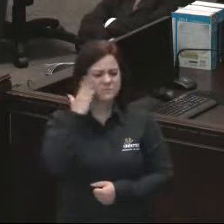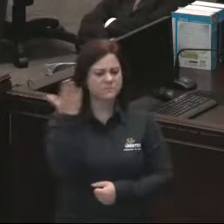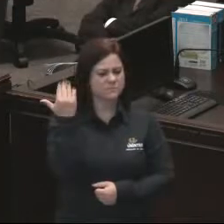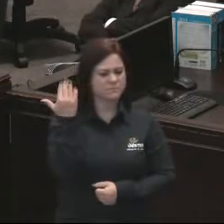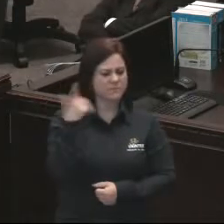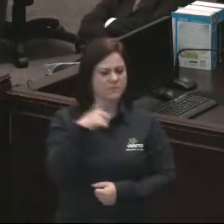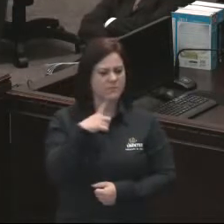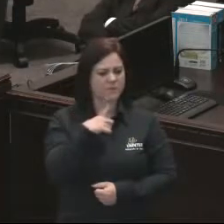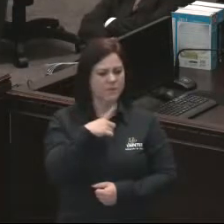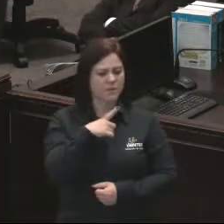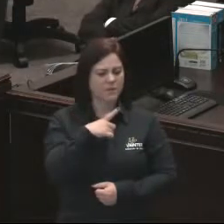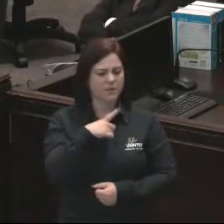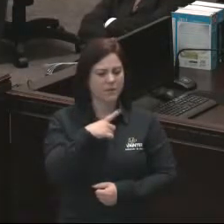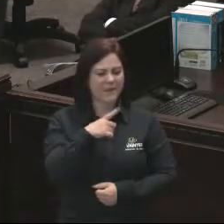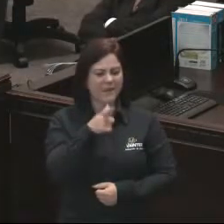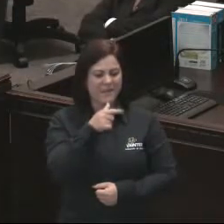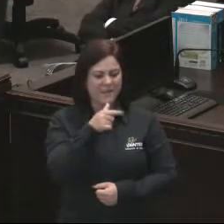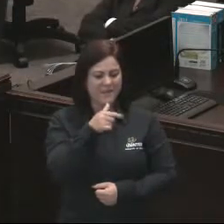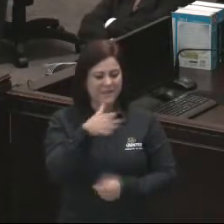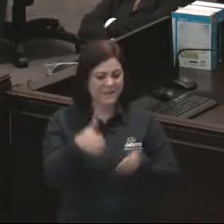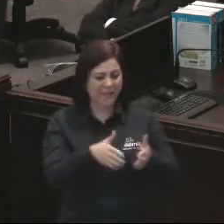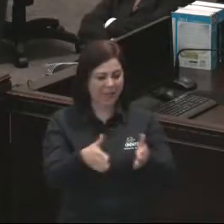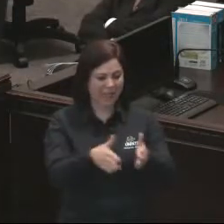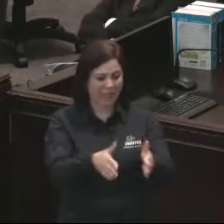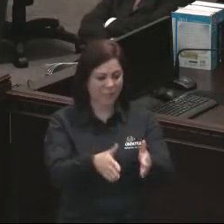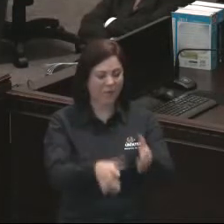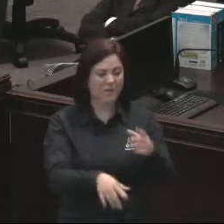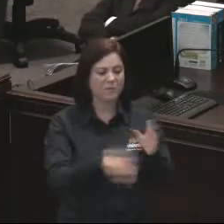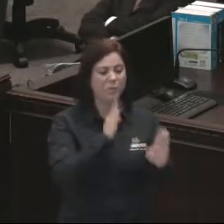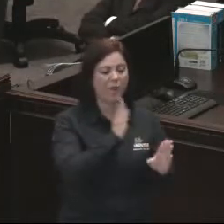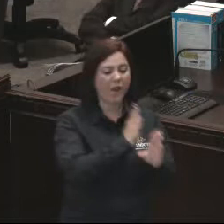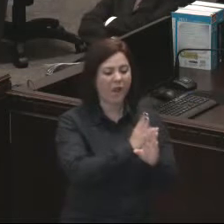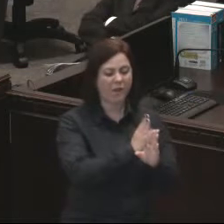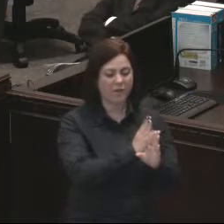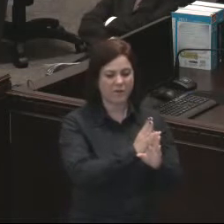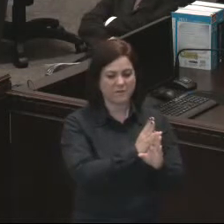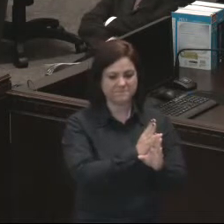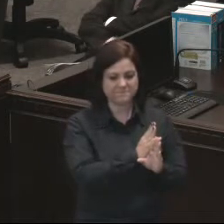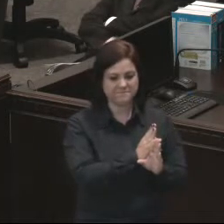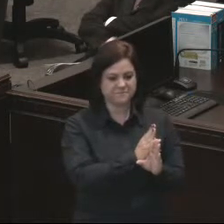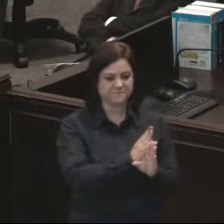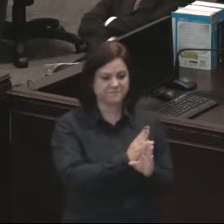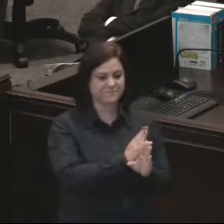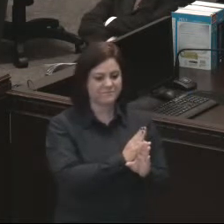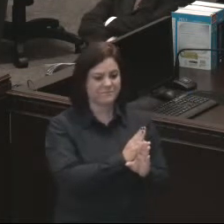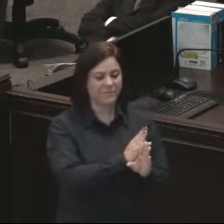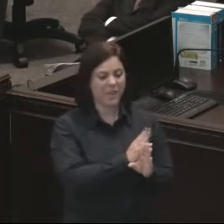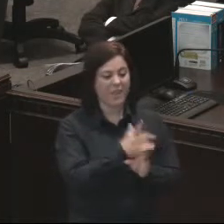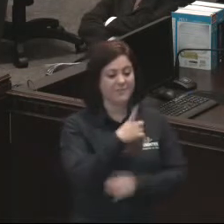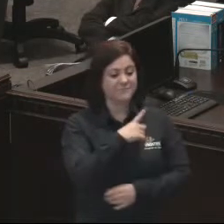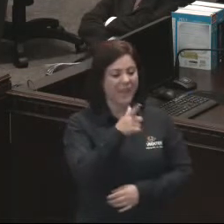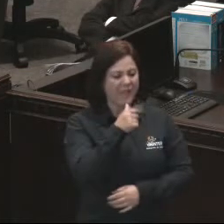houve contaminação de lençóis freáticos com cemitérios em algumas indústrias de água mineral. Em Curitiba a